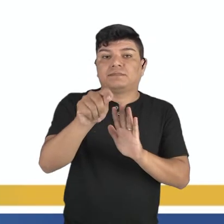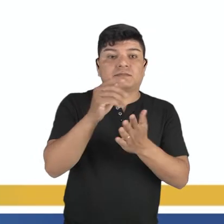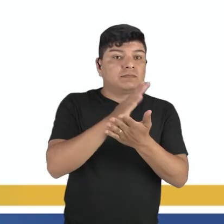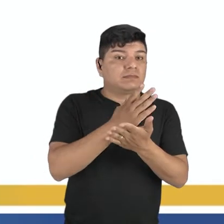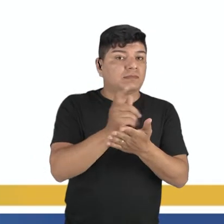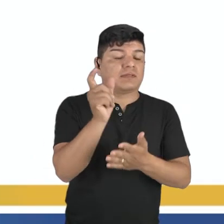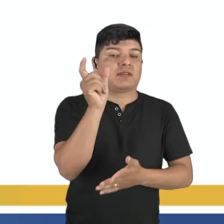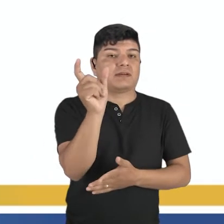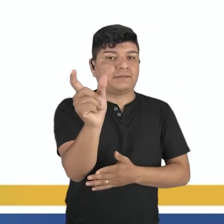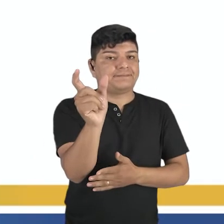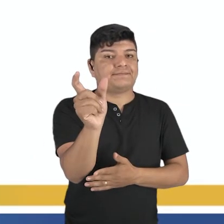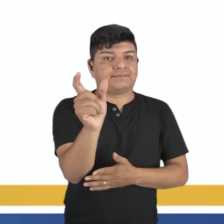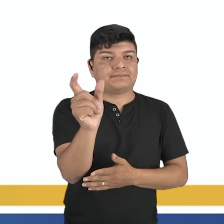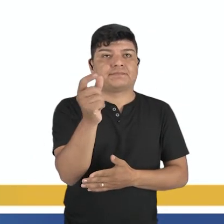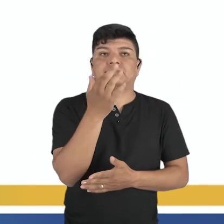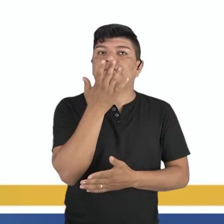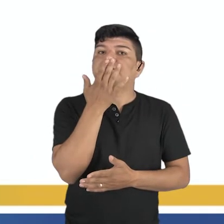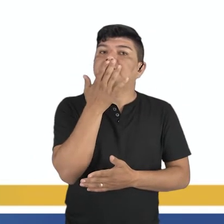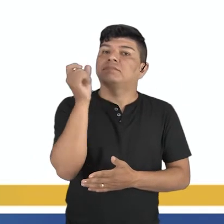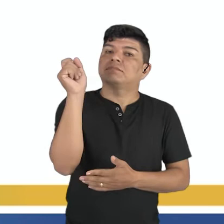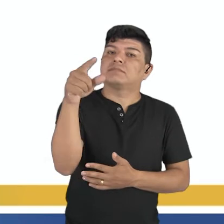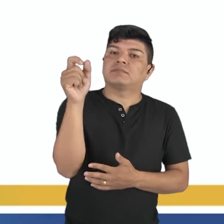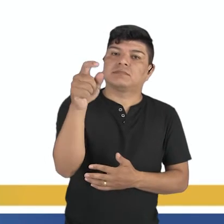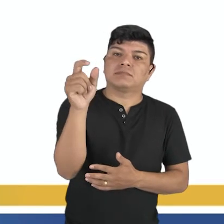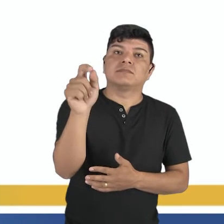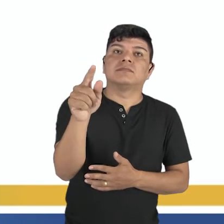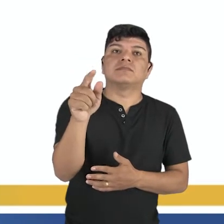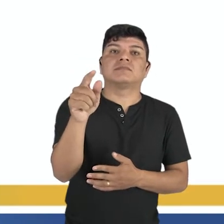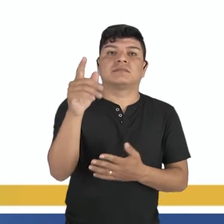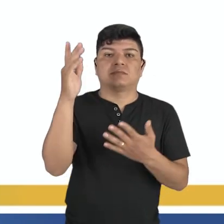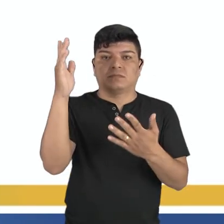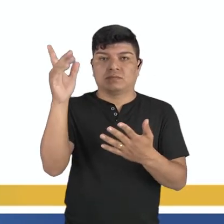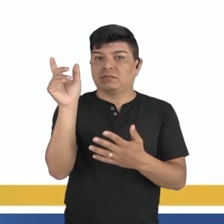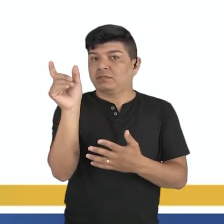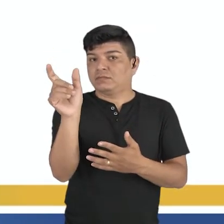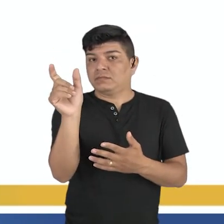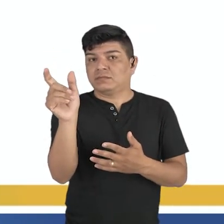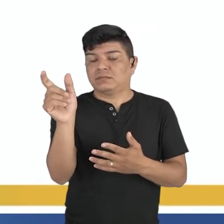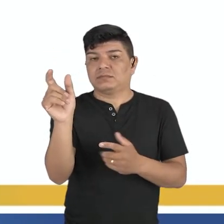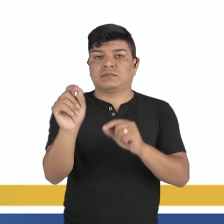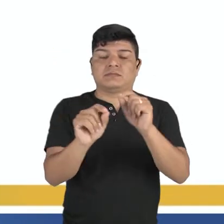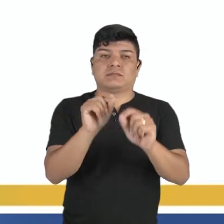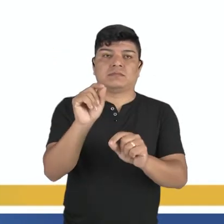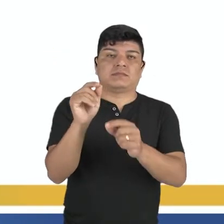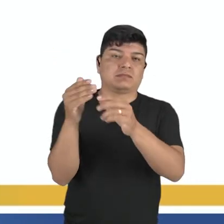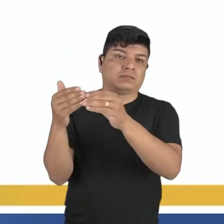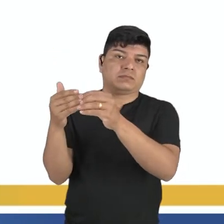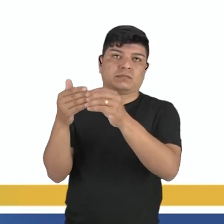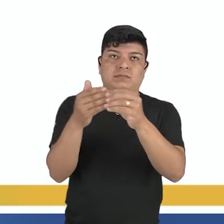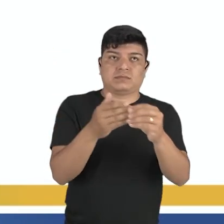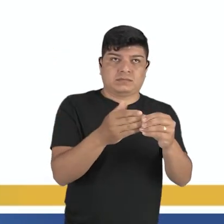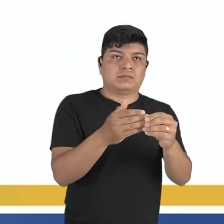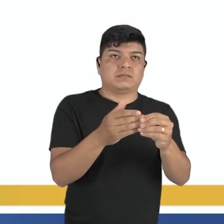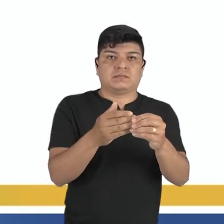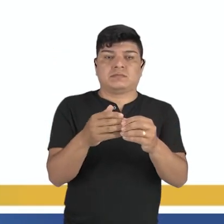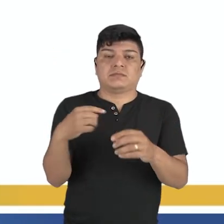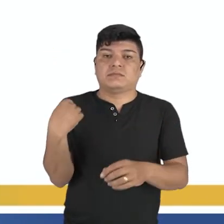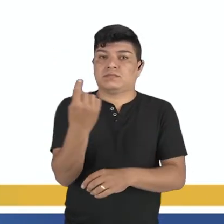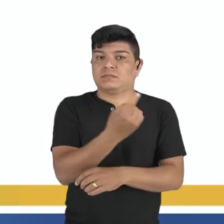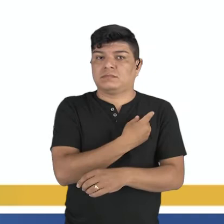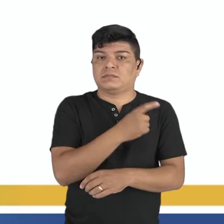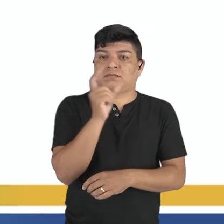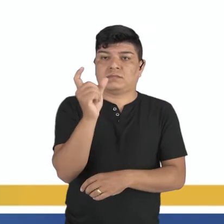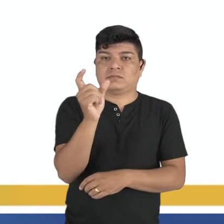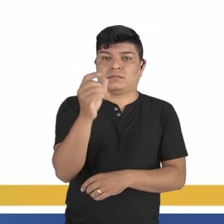algumas palavras na cor azul. Percebam, essas palavras trazem o quê? São as nossas